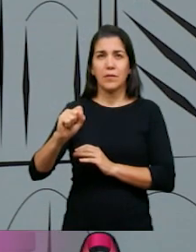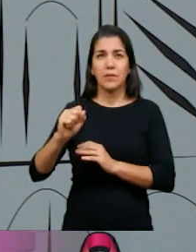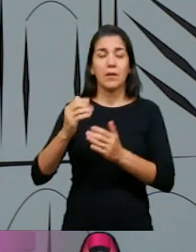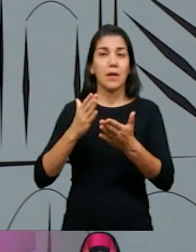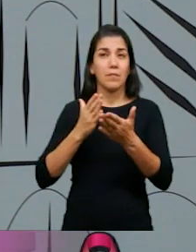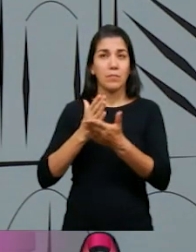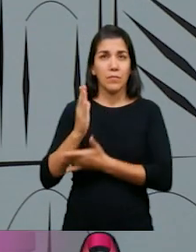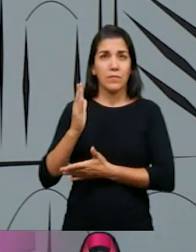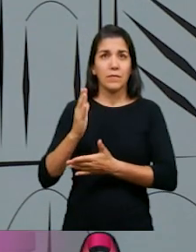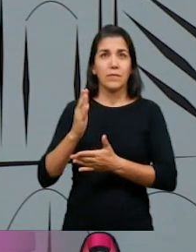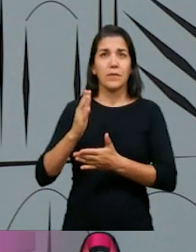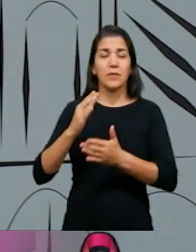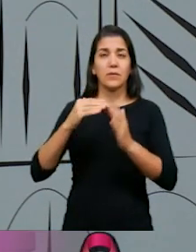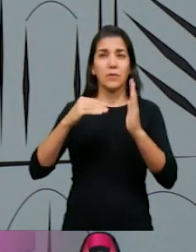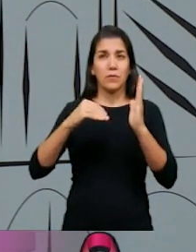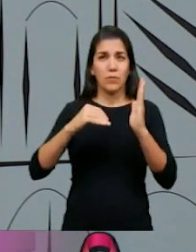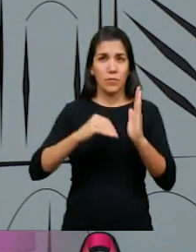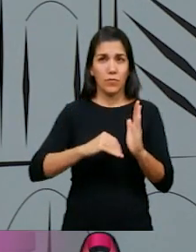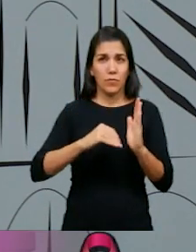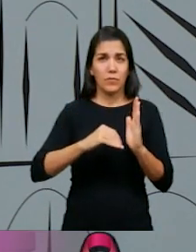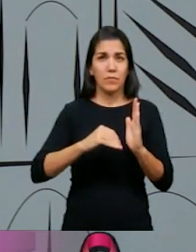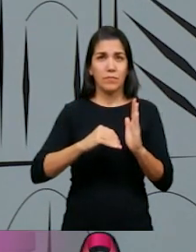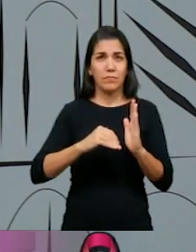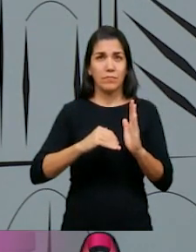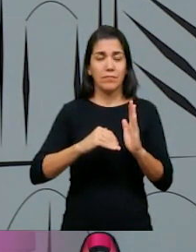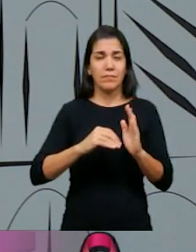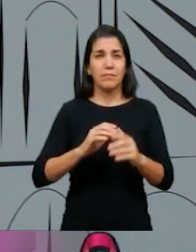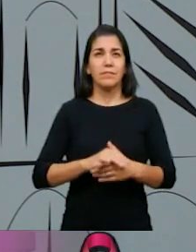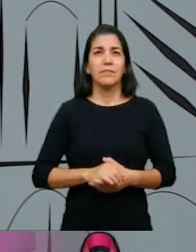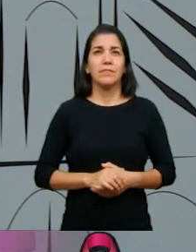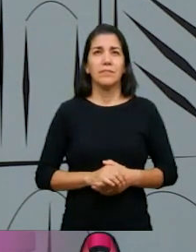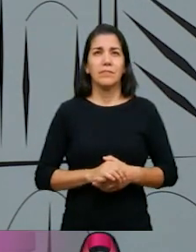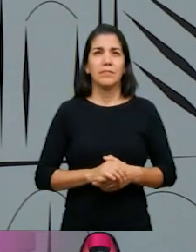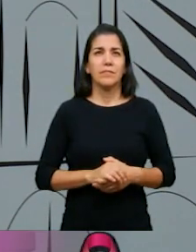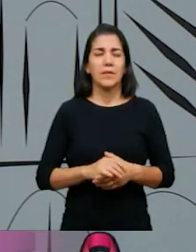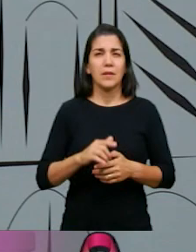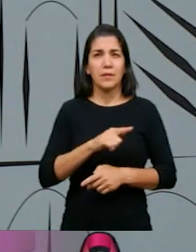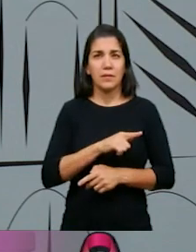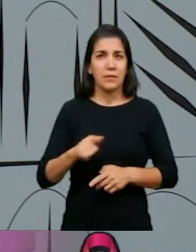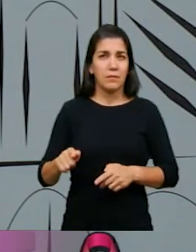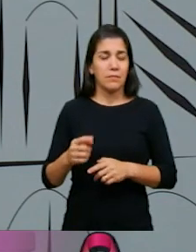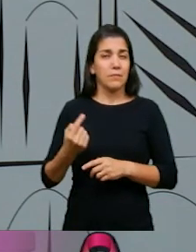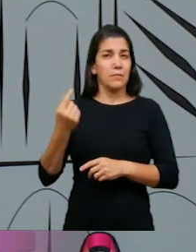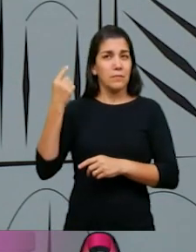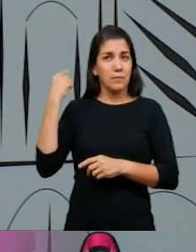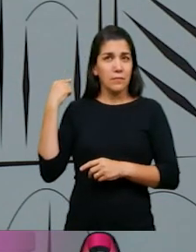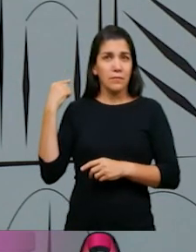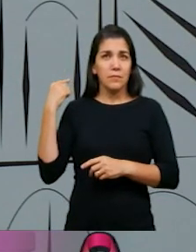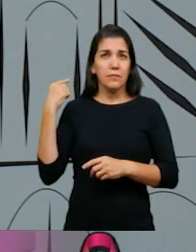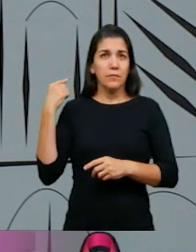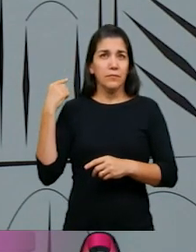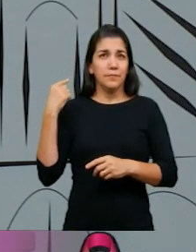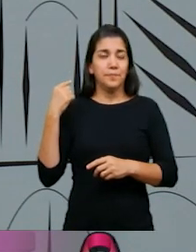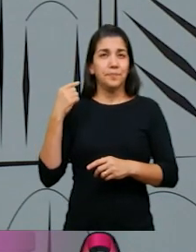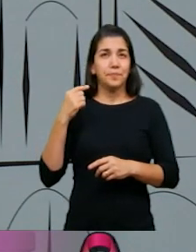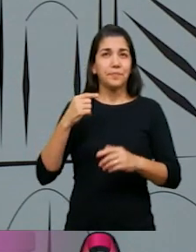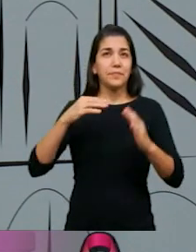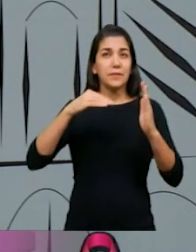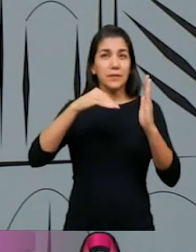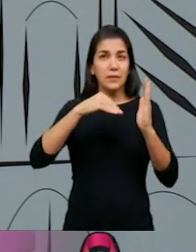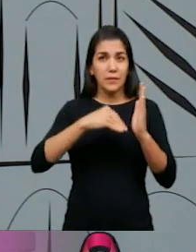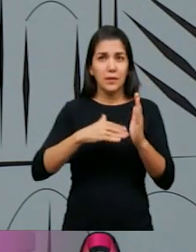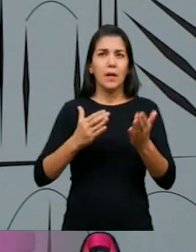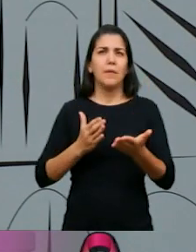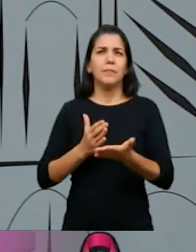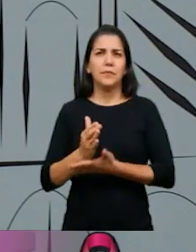dos Deputados, e falei também aqui em sessão da Câmara, mas foi, na semana passada, aprovada também no Senado Federal e agora